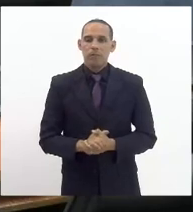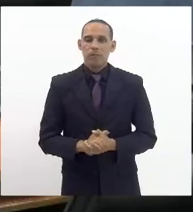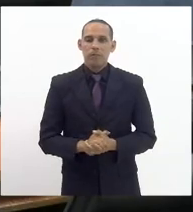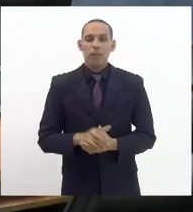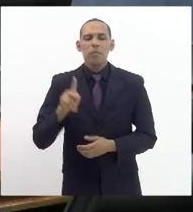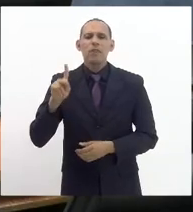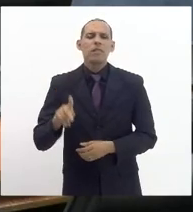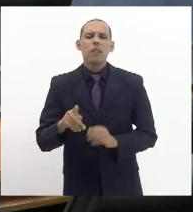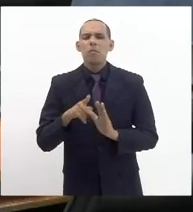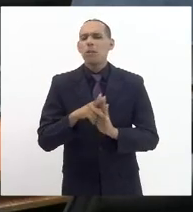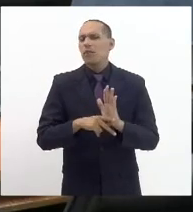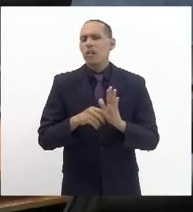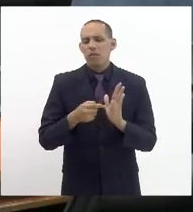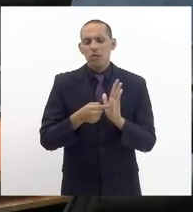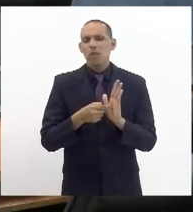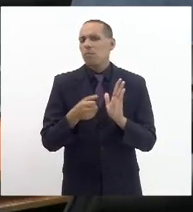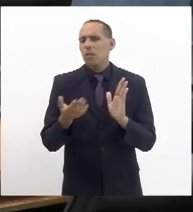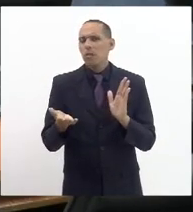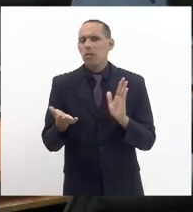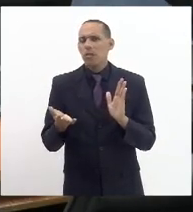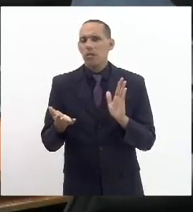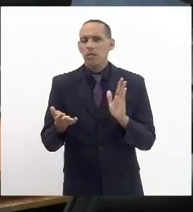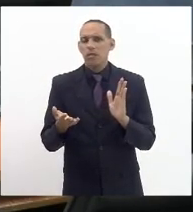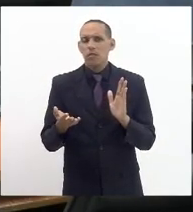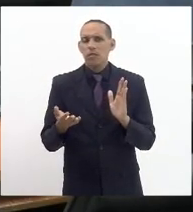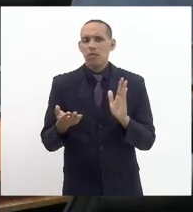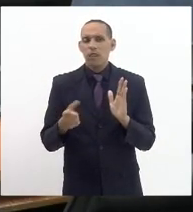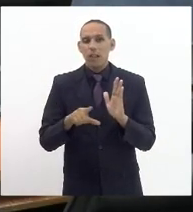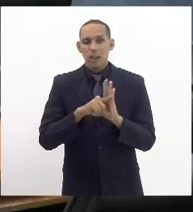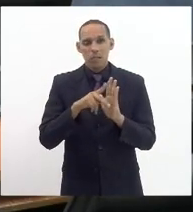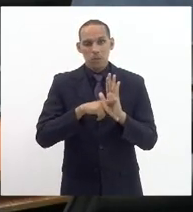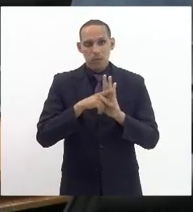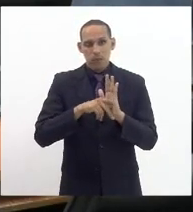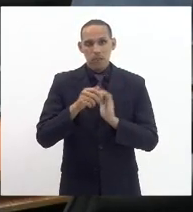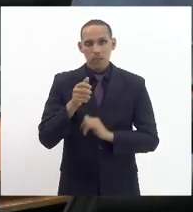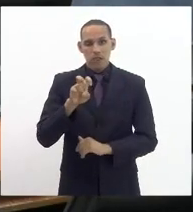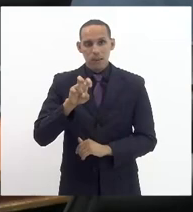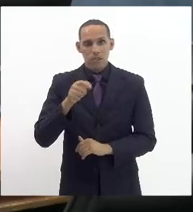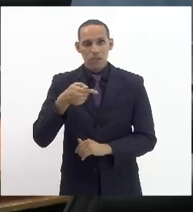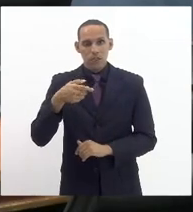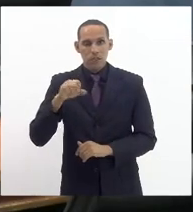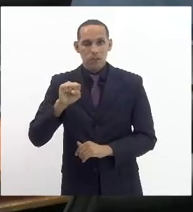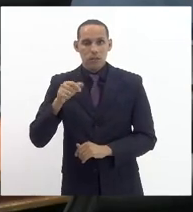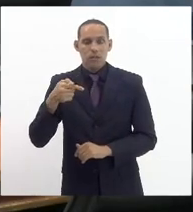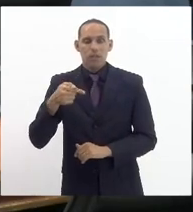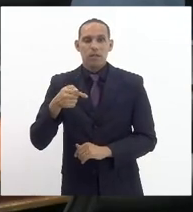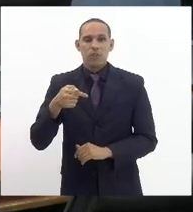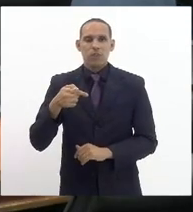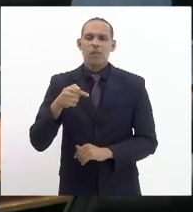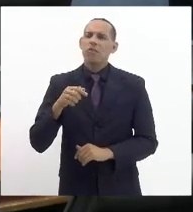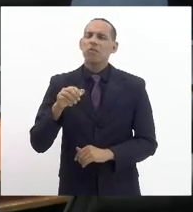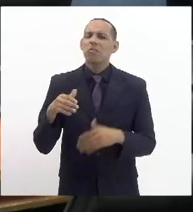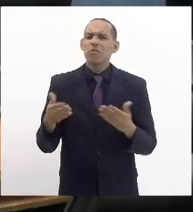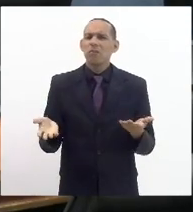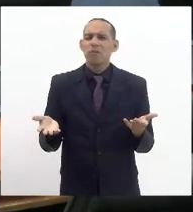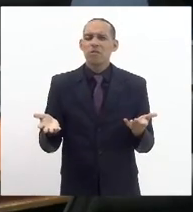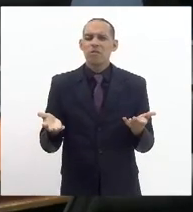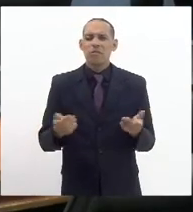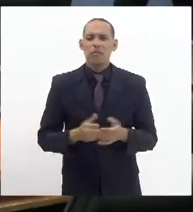Presidente, qual é o projeto que a gente está aí? Projeto de lei 5787. Qual é esse aqui?